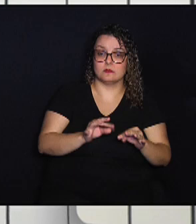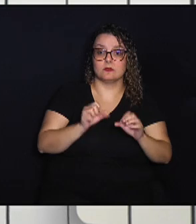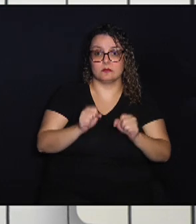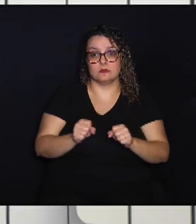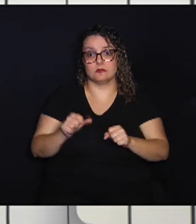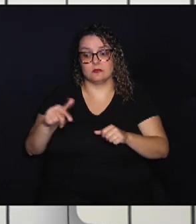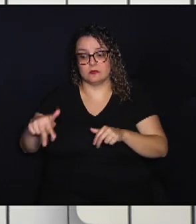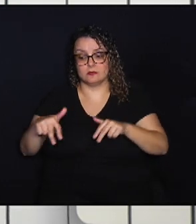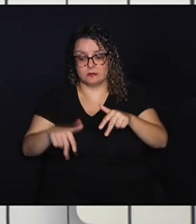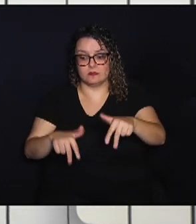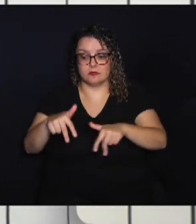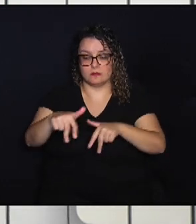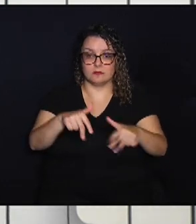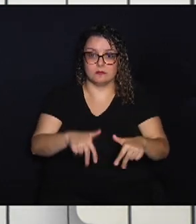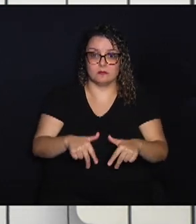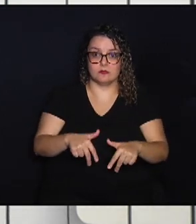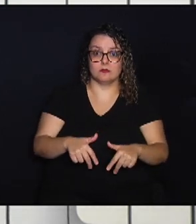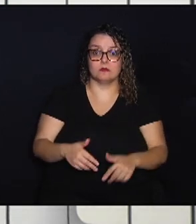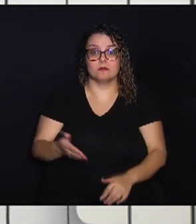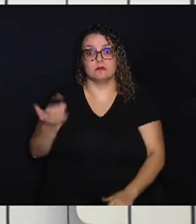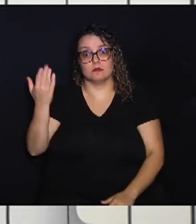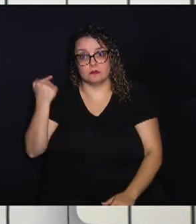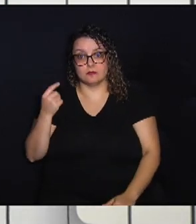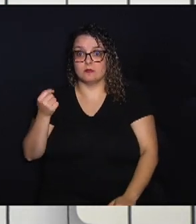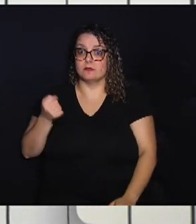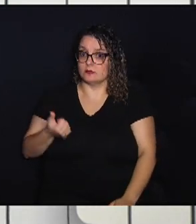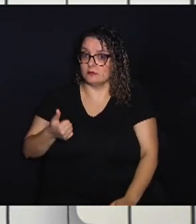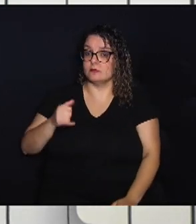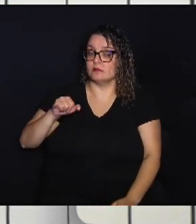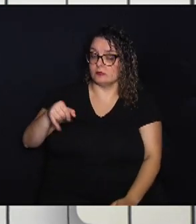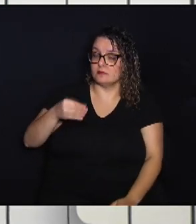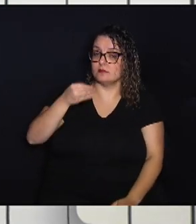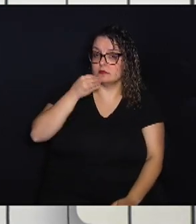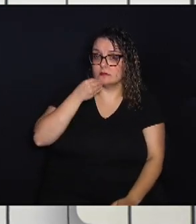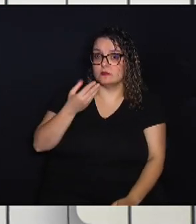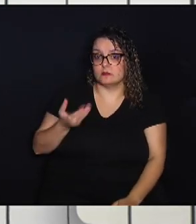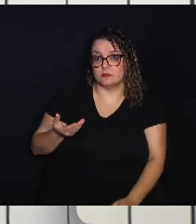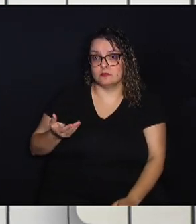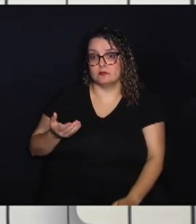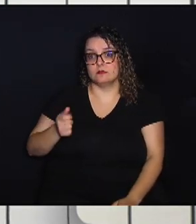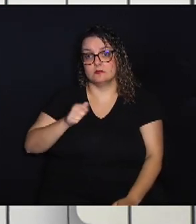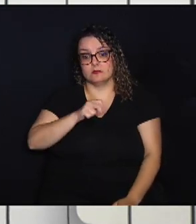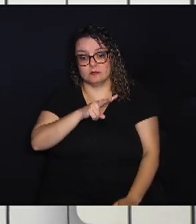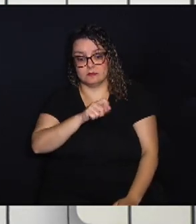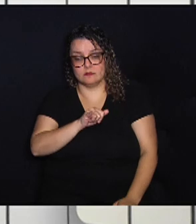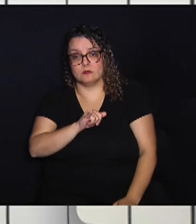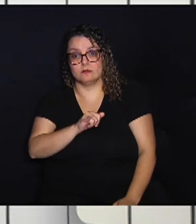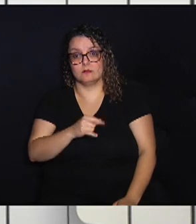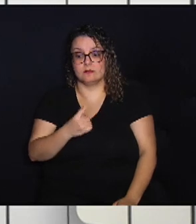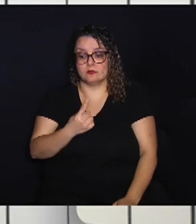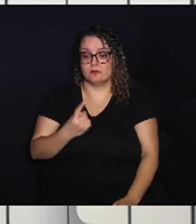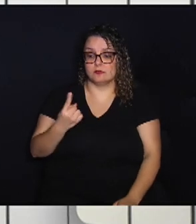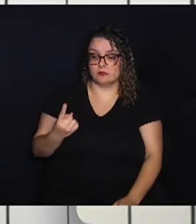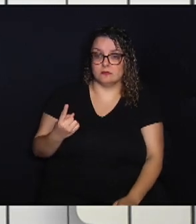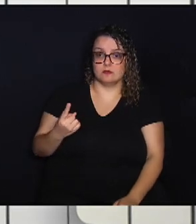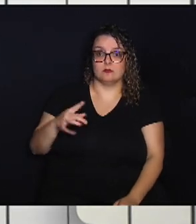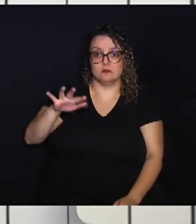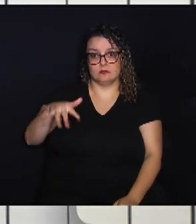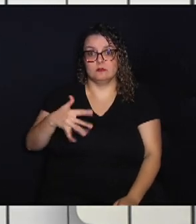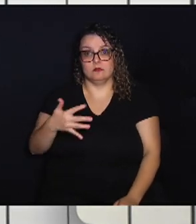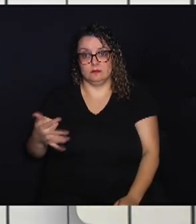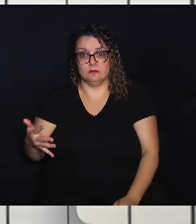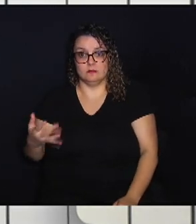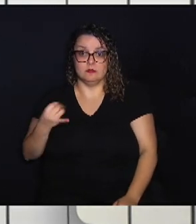em campo atletas que tiveram poucas oportunidades. O Avaí está na 11ª colocação.